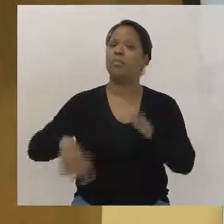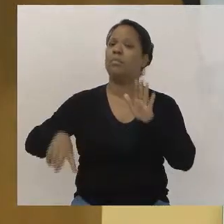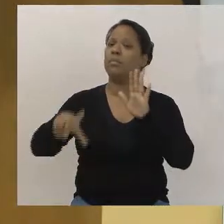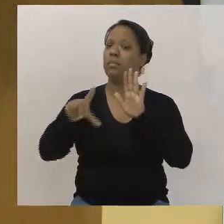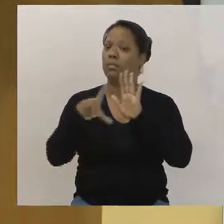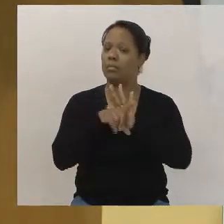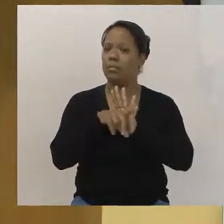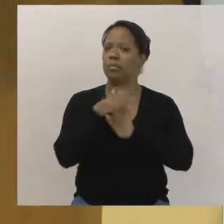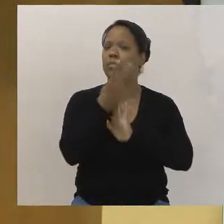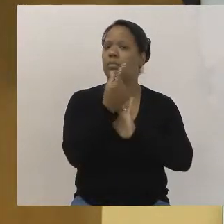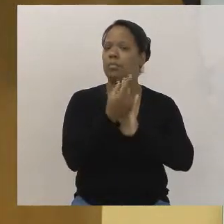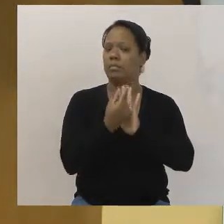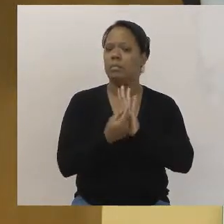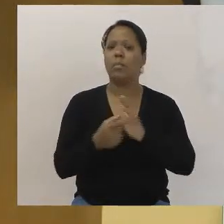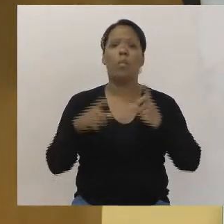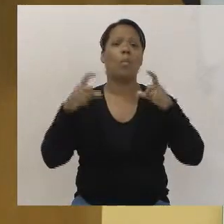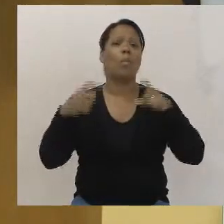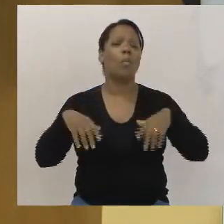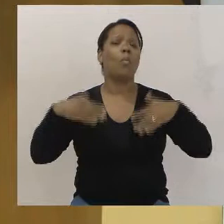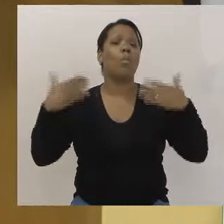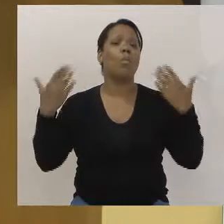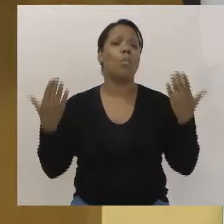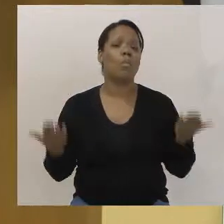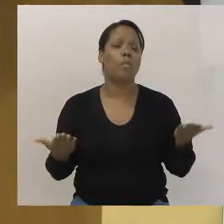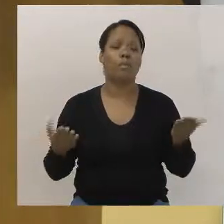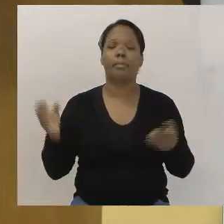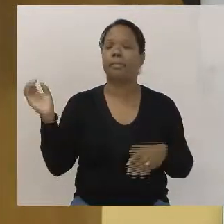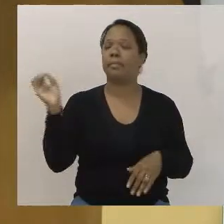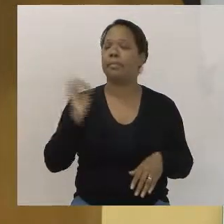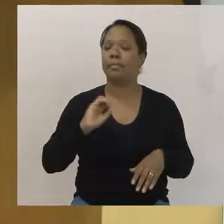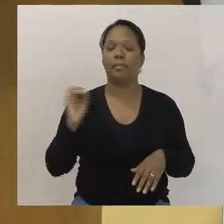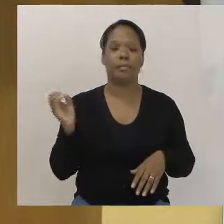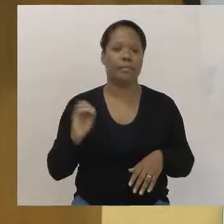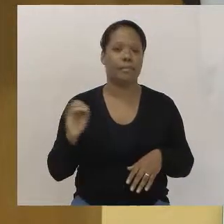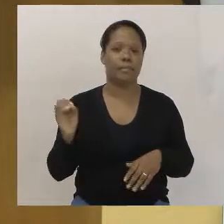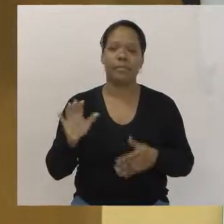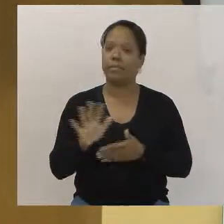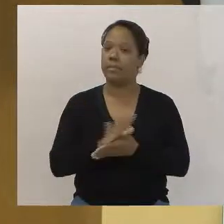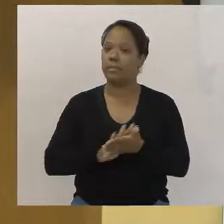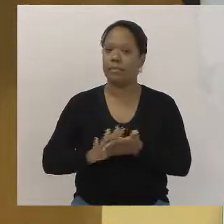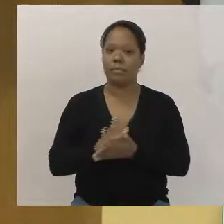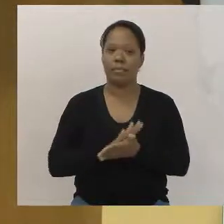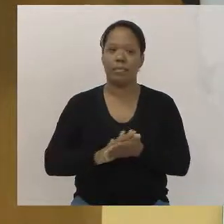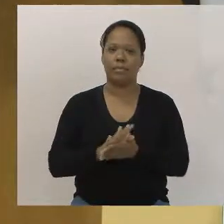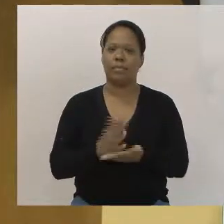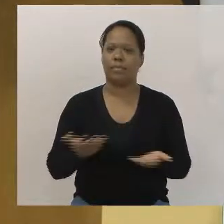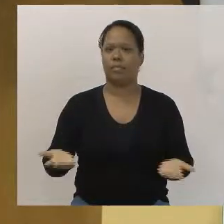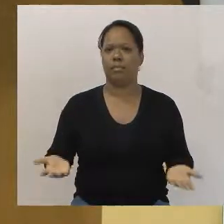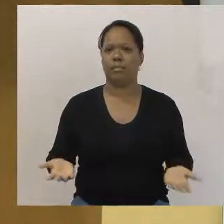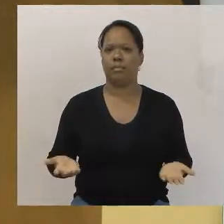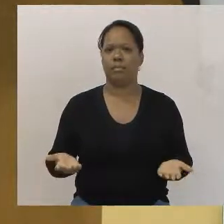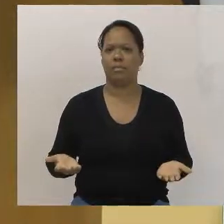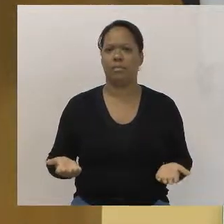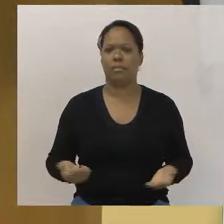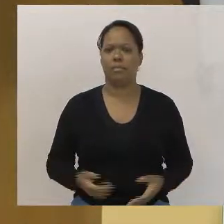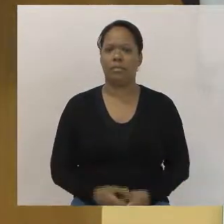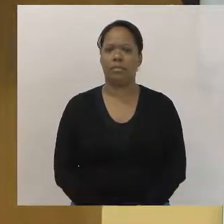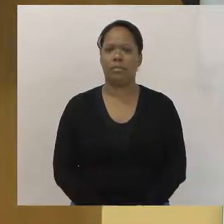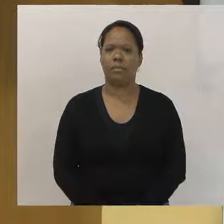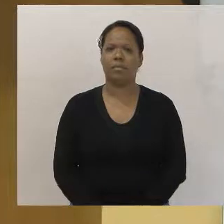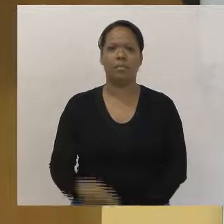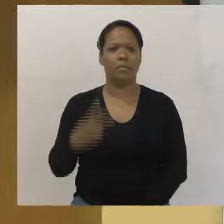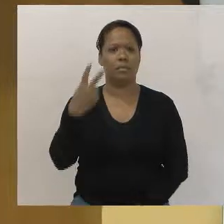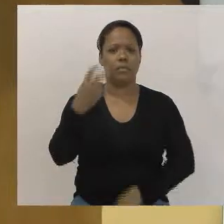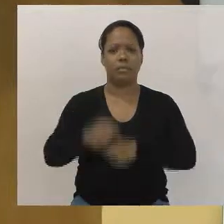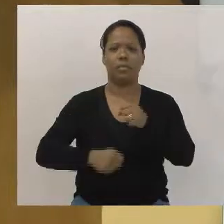diretrizes orçamentárias ea onde foi executado não foi executado e agora dois